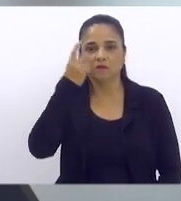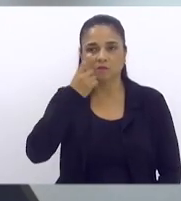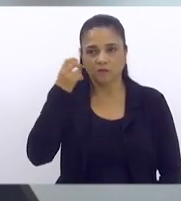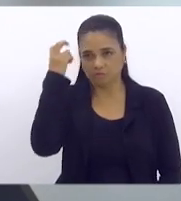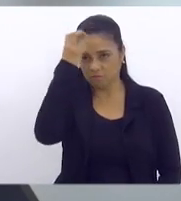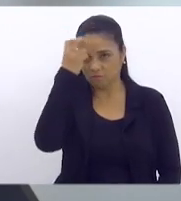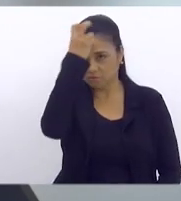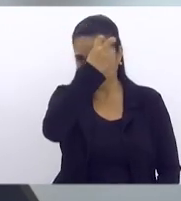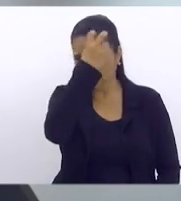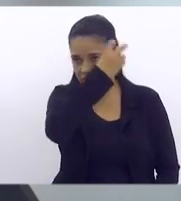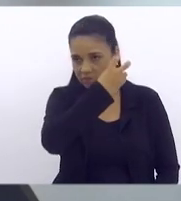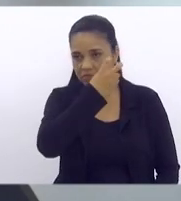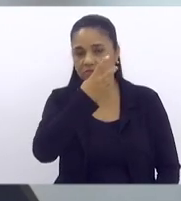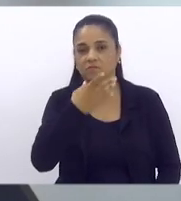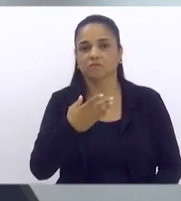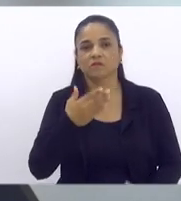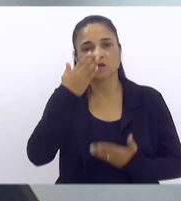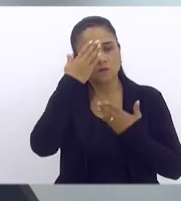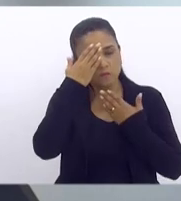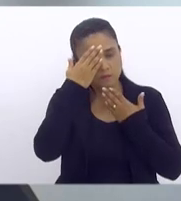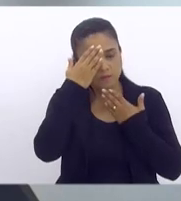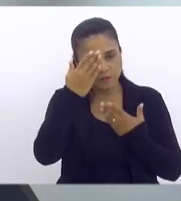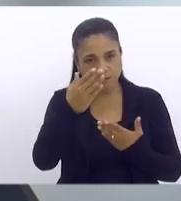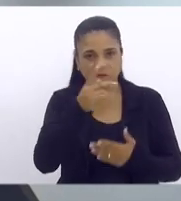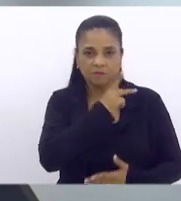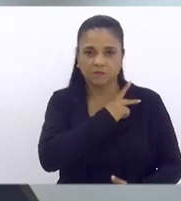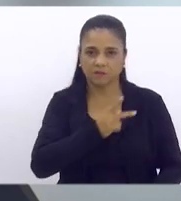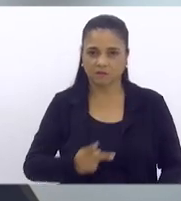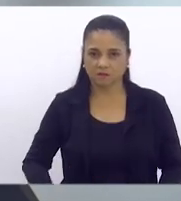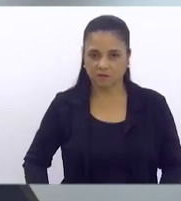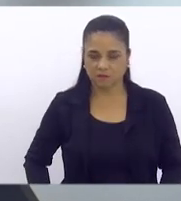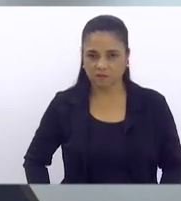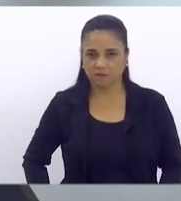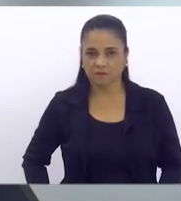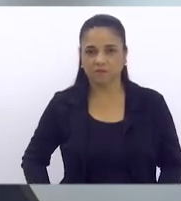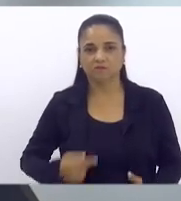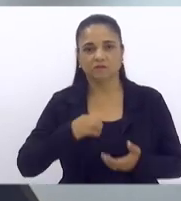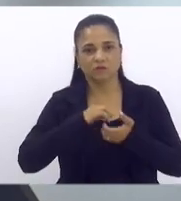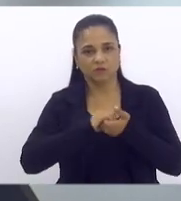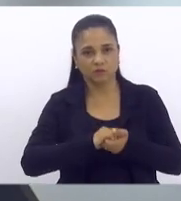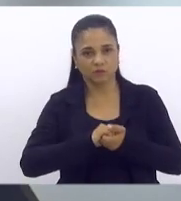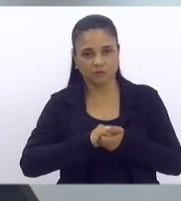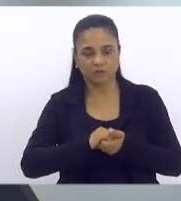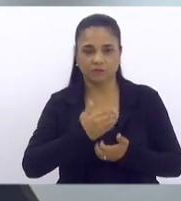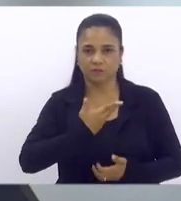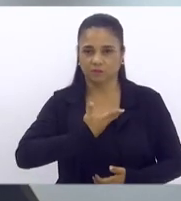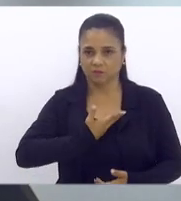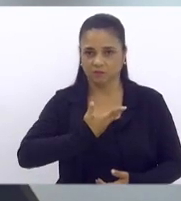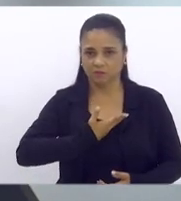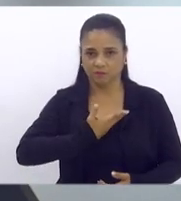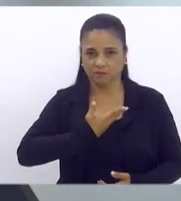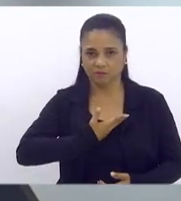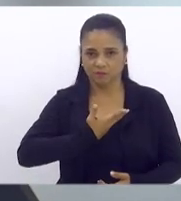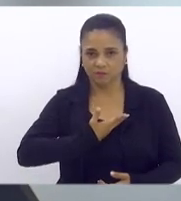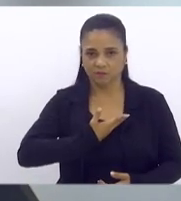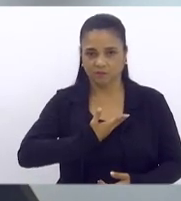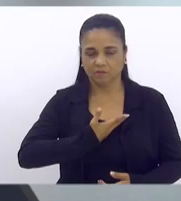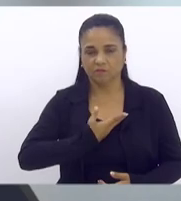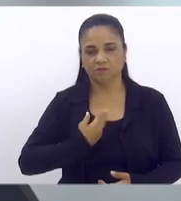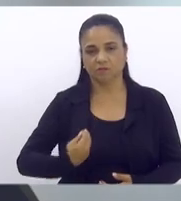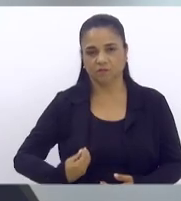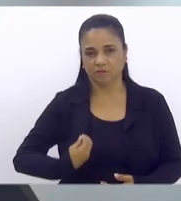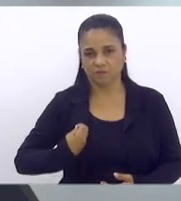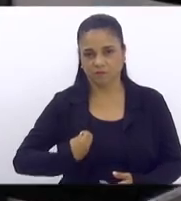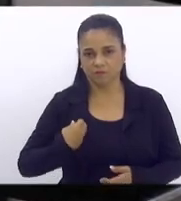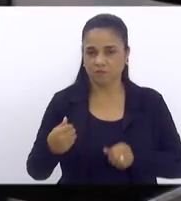palavra franqueada. Muito obrigada, minha presidenta. Já vou logo cumprimentando aqui os colegas que participam